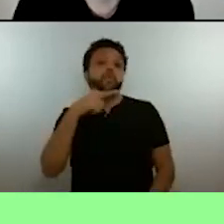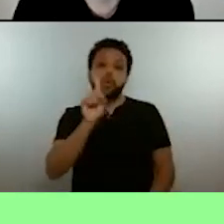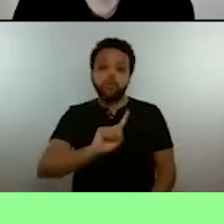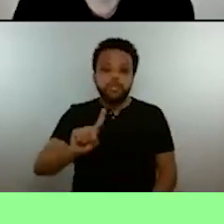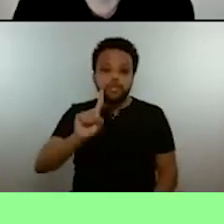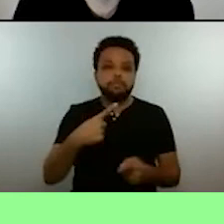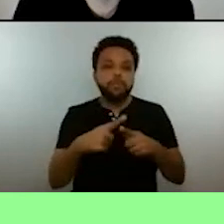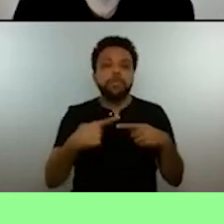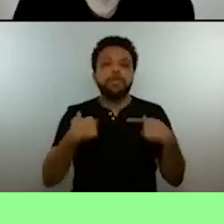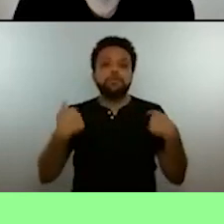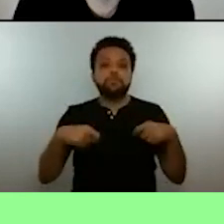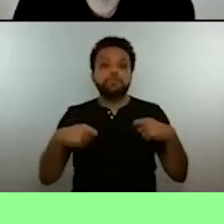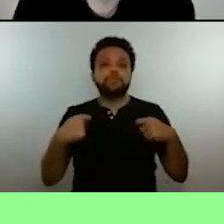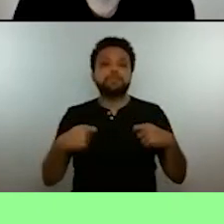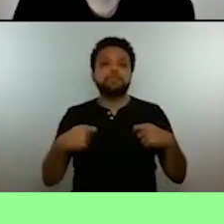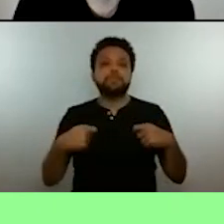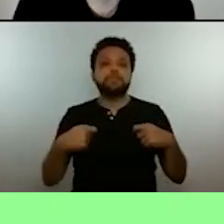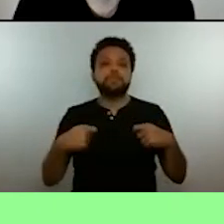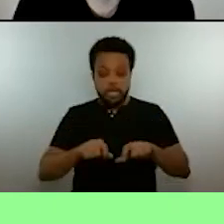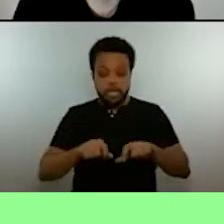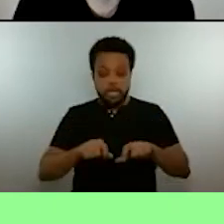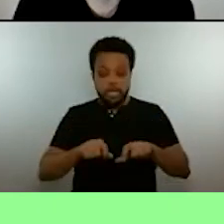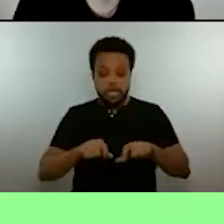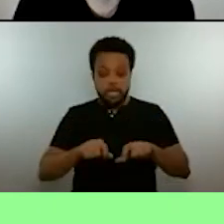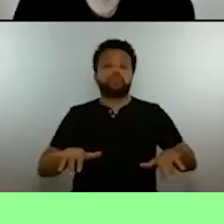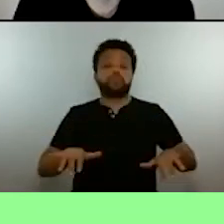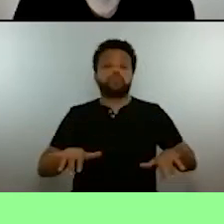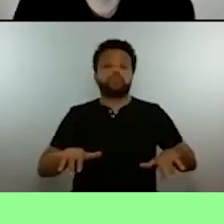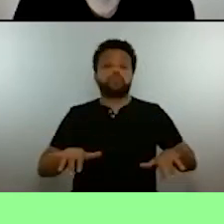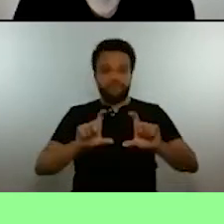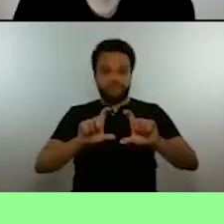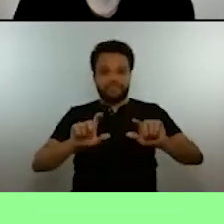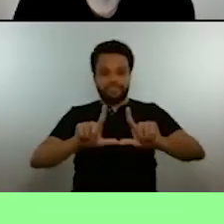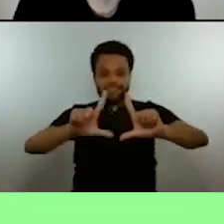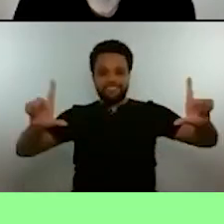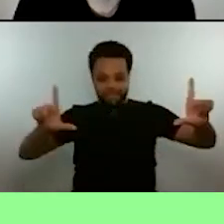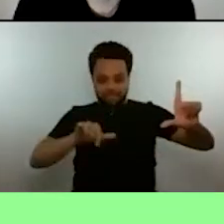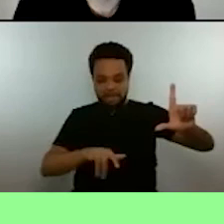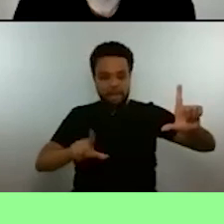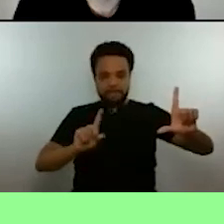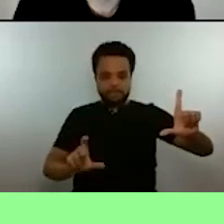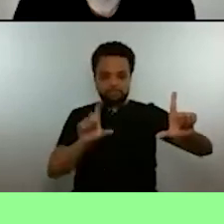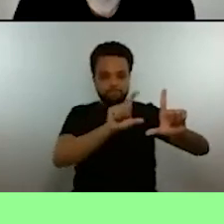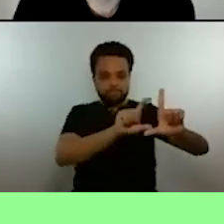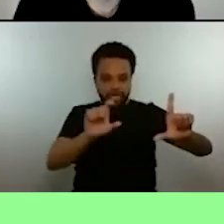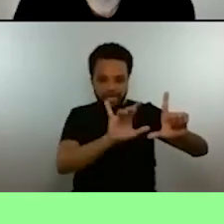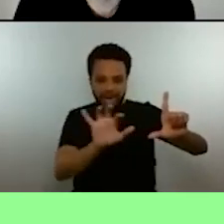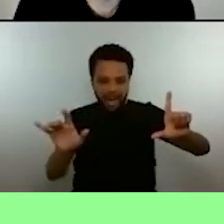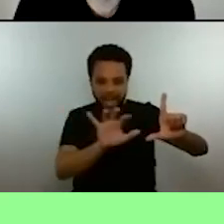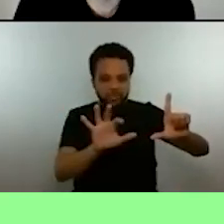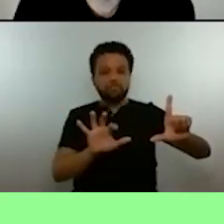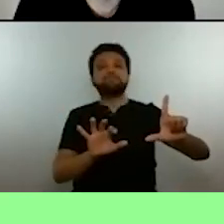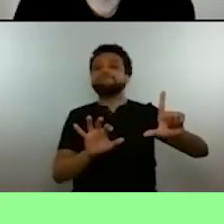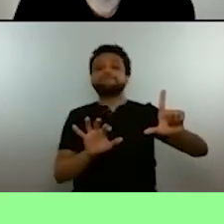tenho que abrir um teclado virtual. E às vezes o Adobe XD não pega